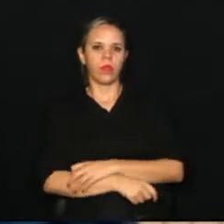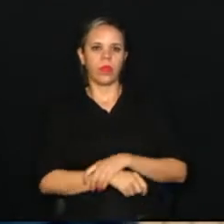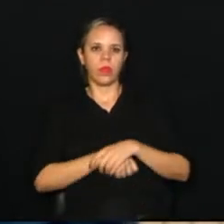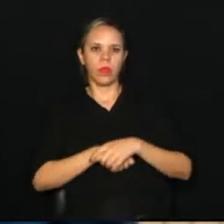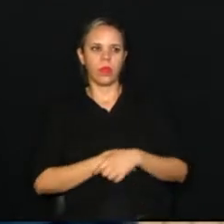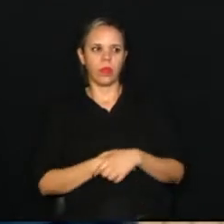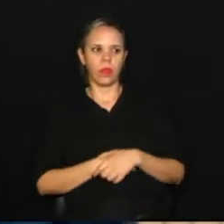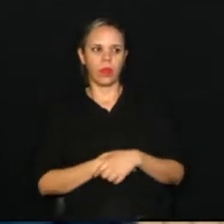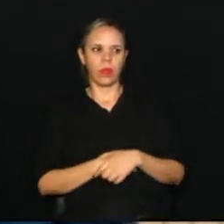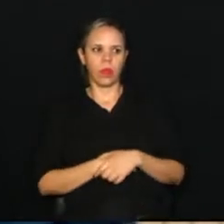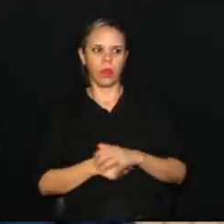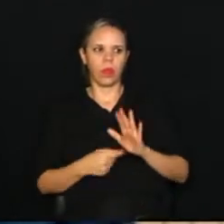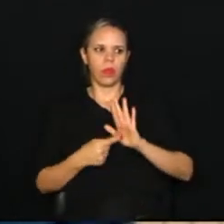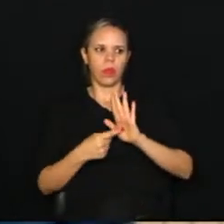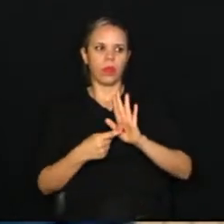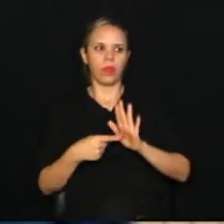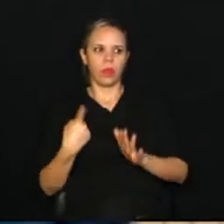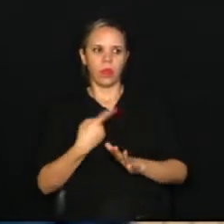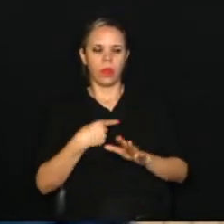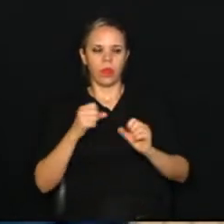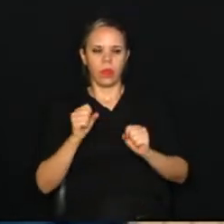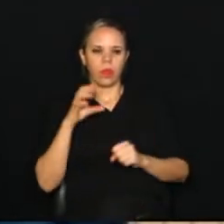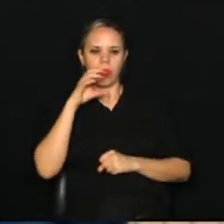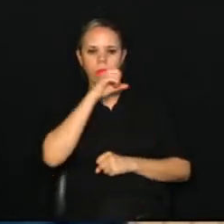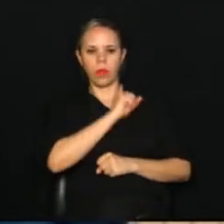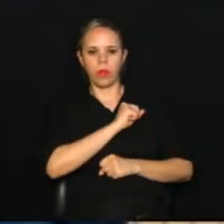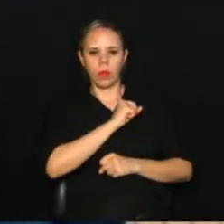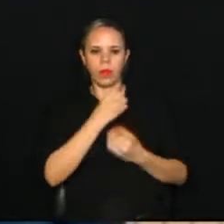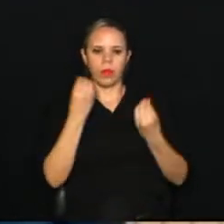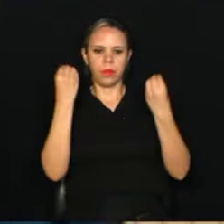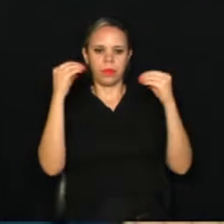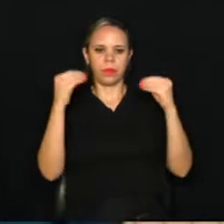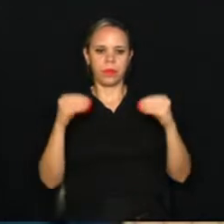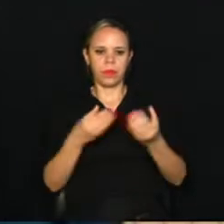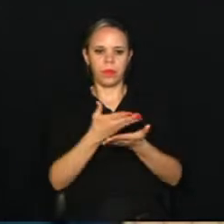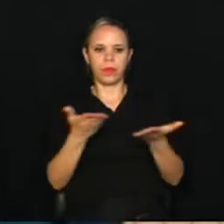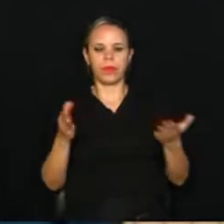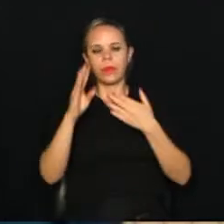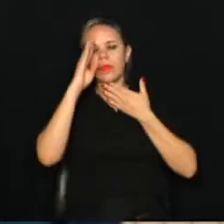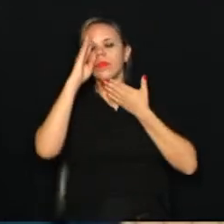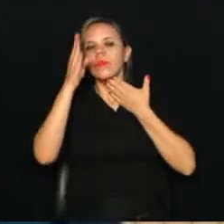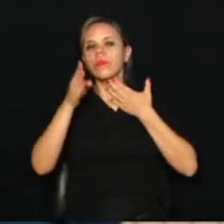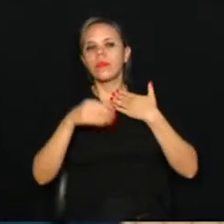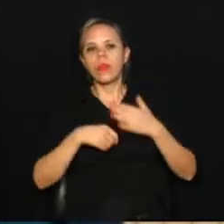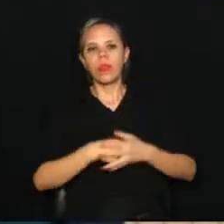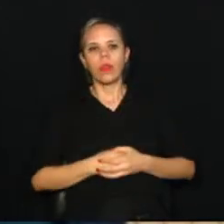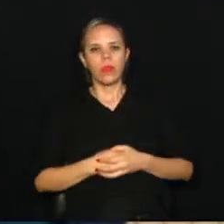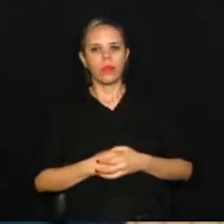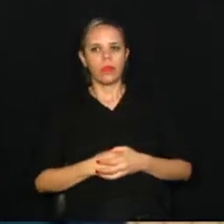uma apresentação para que a gente possa rapidamente colocar para vocês os principais